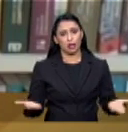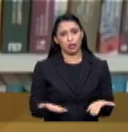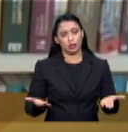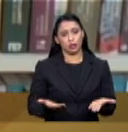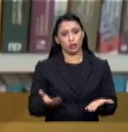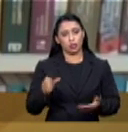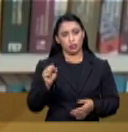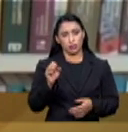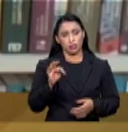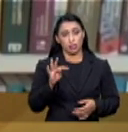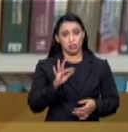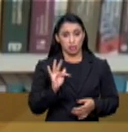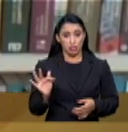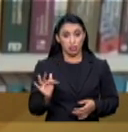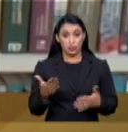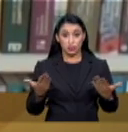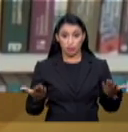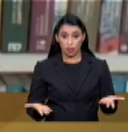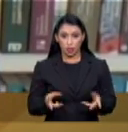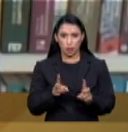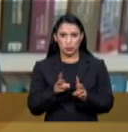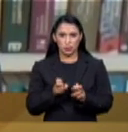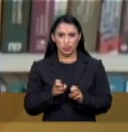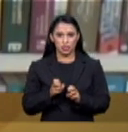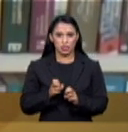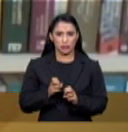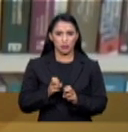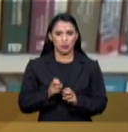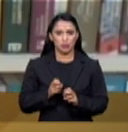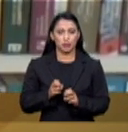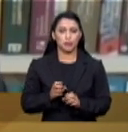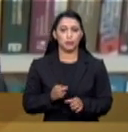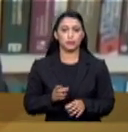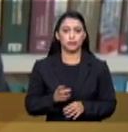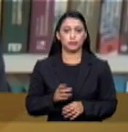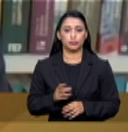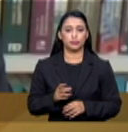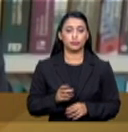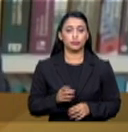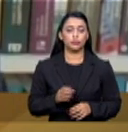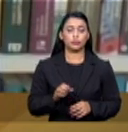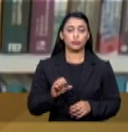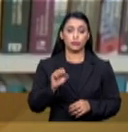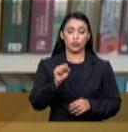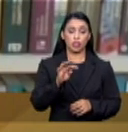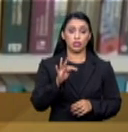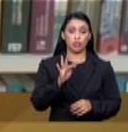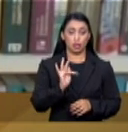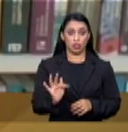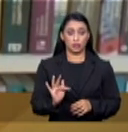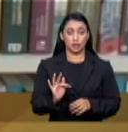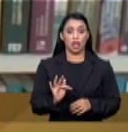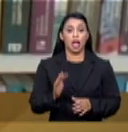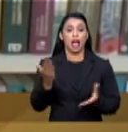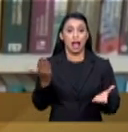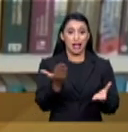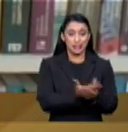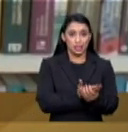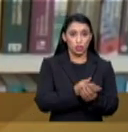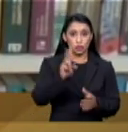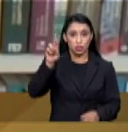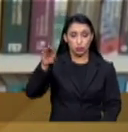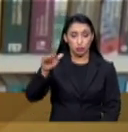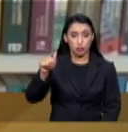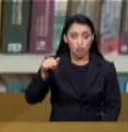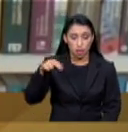do Supremo Tribunal Federal. Por isso que nos parece que essa orientação do Supremo de que a ação ajuizada pela União deve ser processada perante o